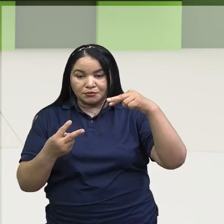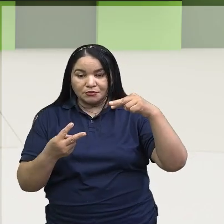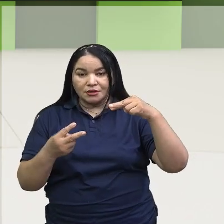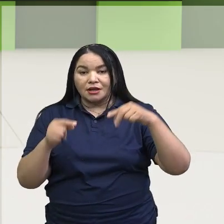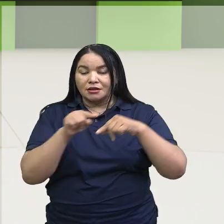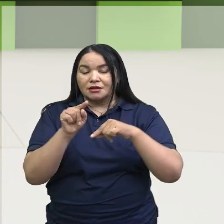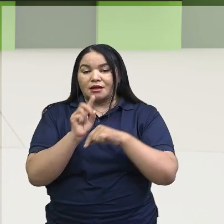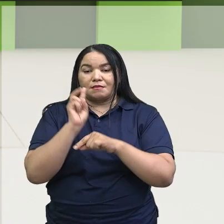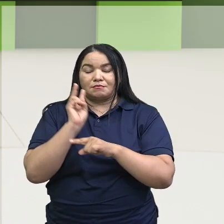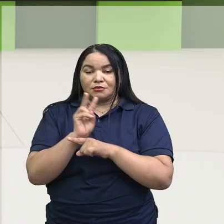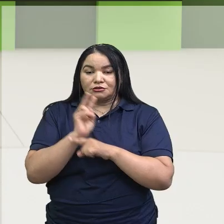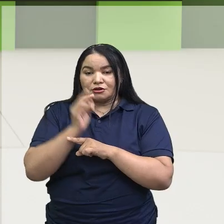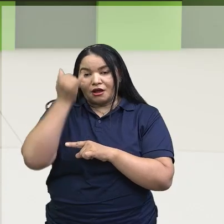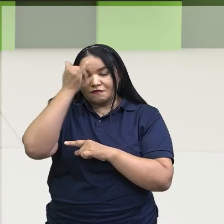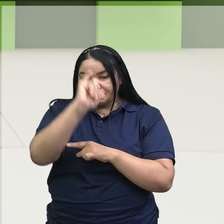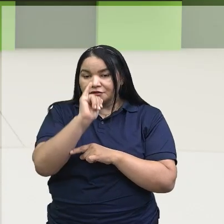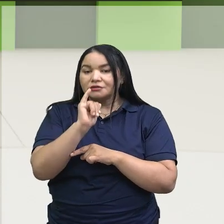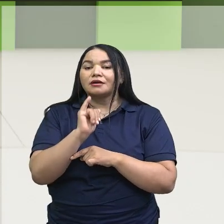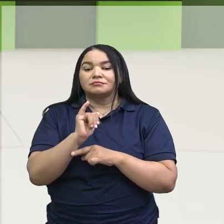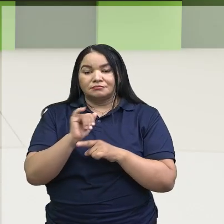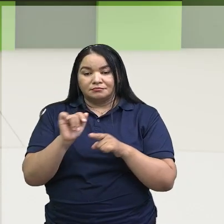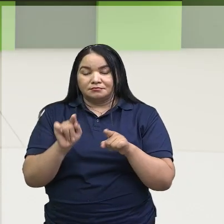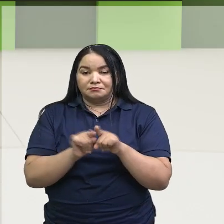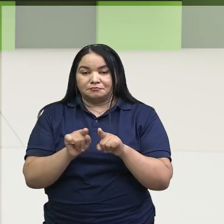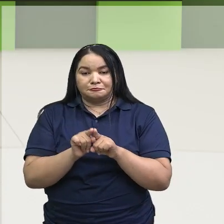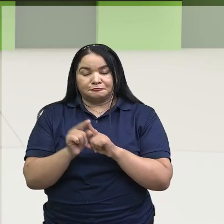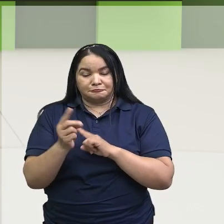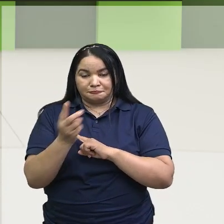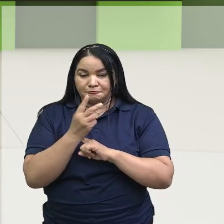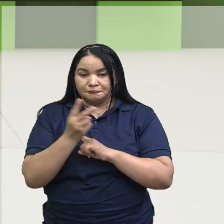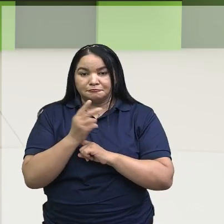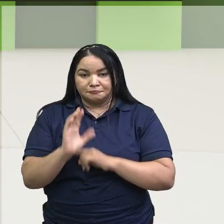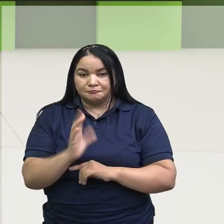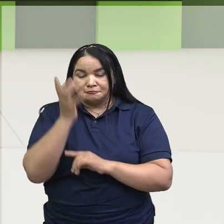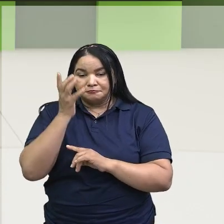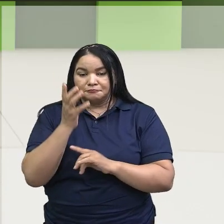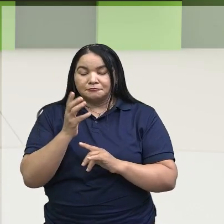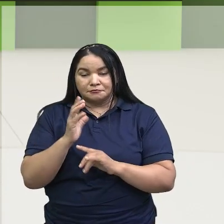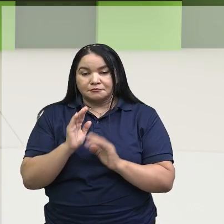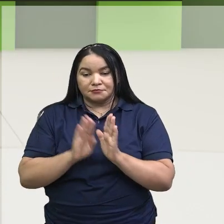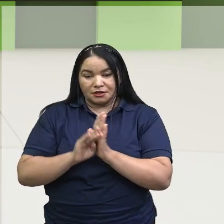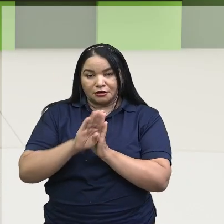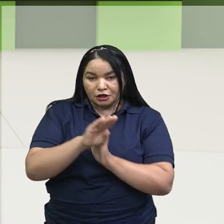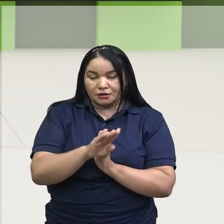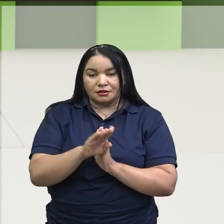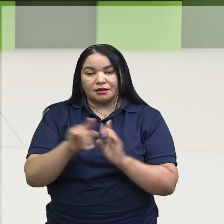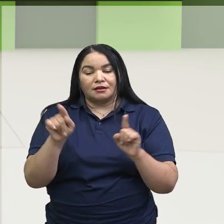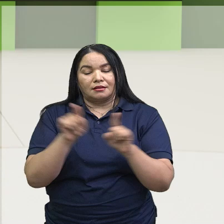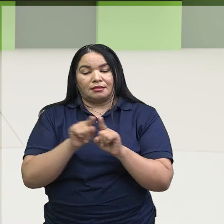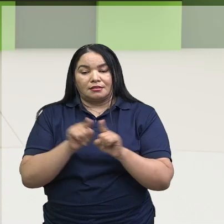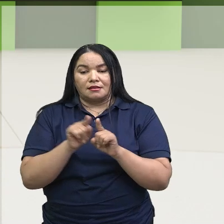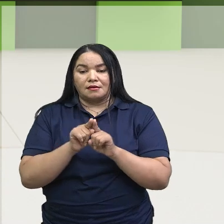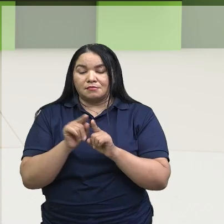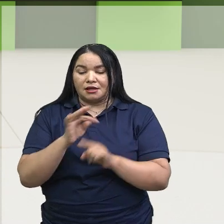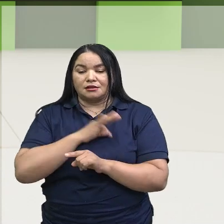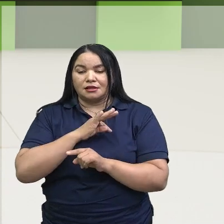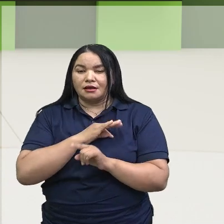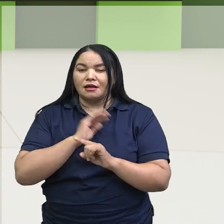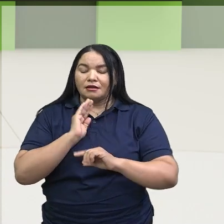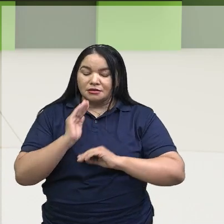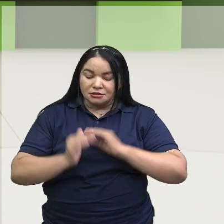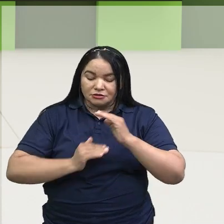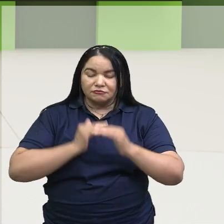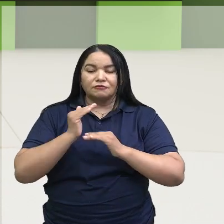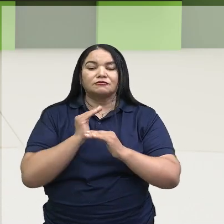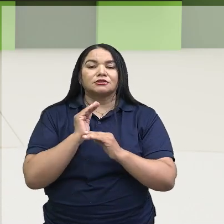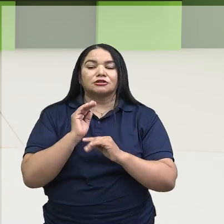tipo de vírus, tá certo? Então, a gente observou como acontece no caso das bactérias, e aí depois essa técnica foi sendo